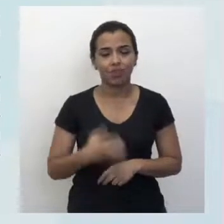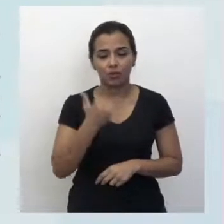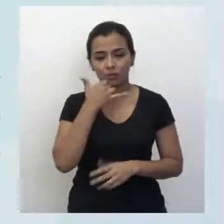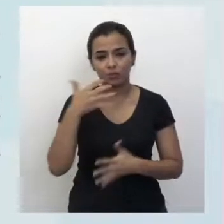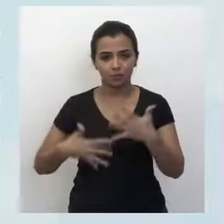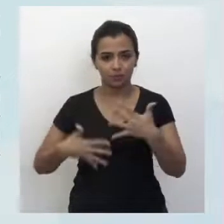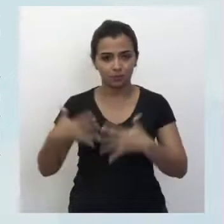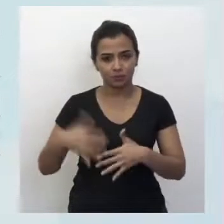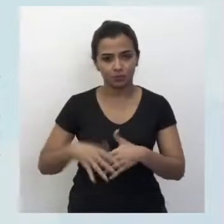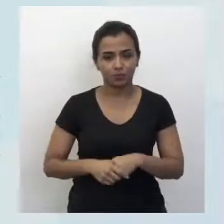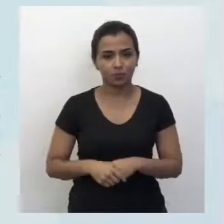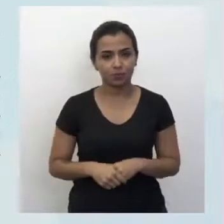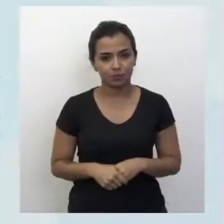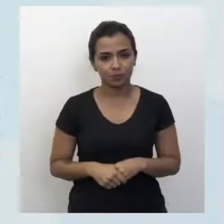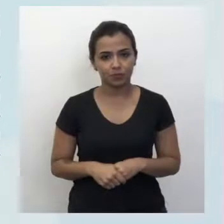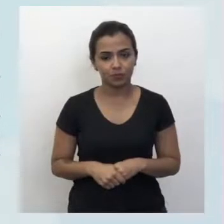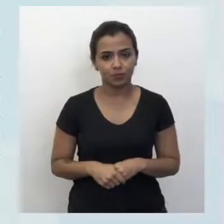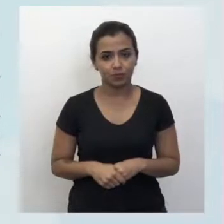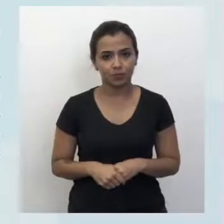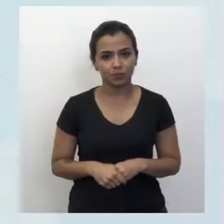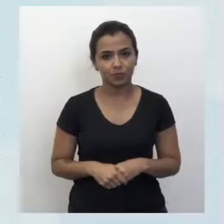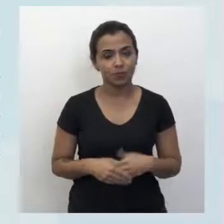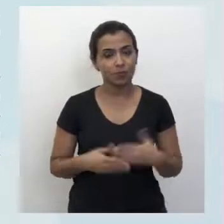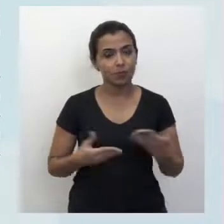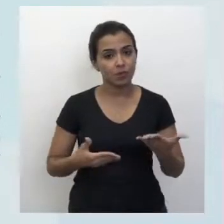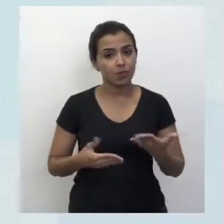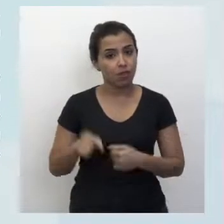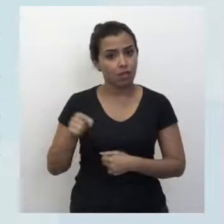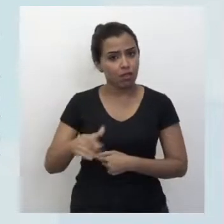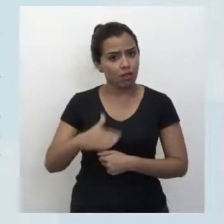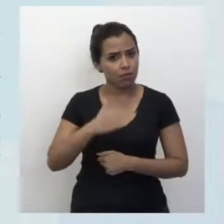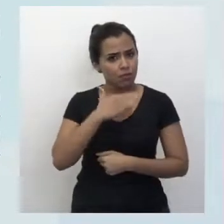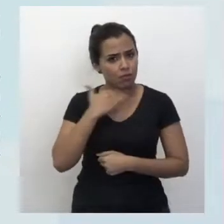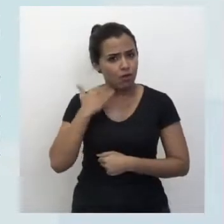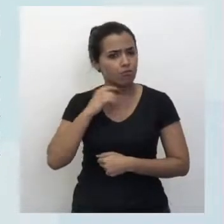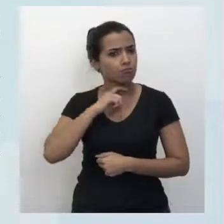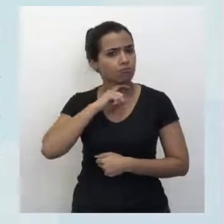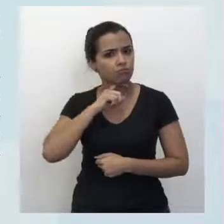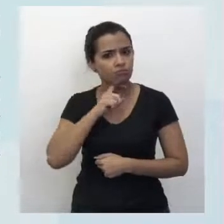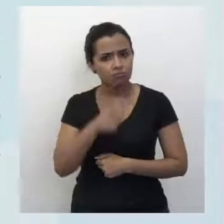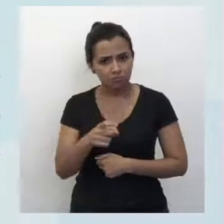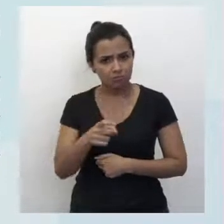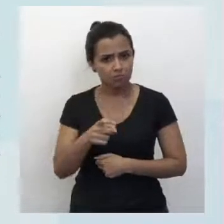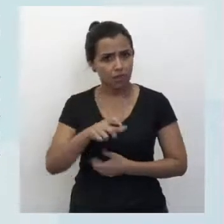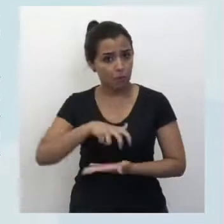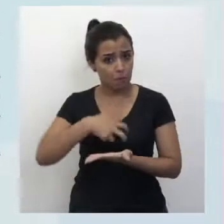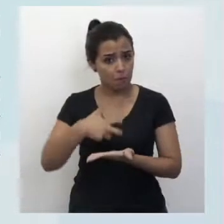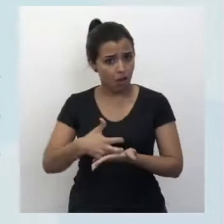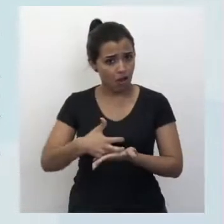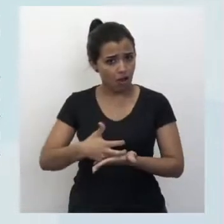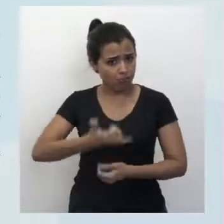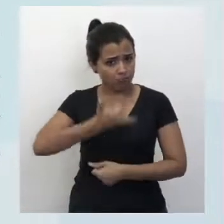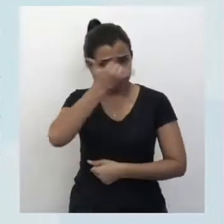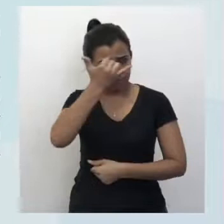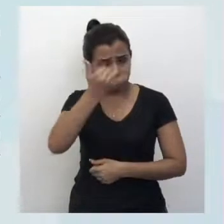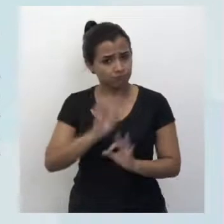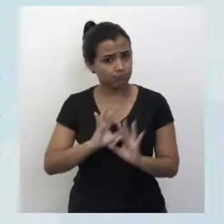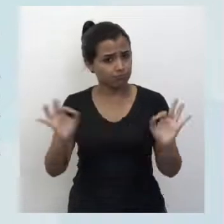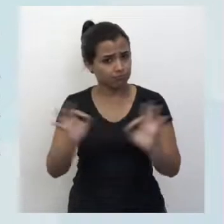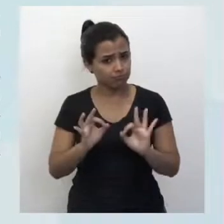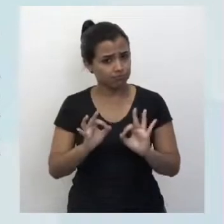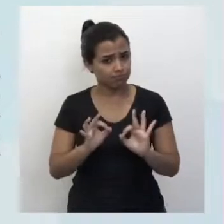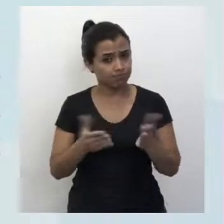ou monturo? Lá não se mata ninguém, ninguém morre à toa. Enquanto que aqui